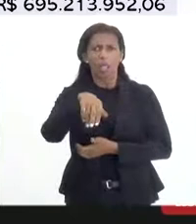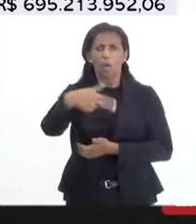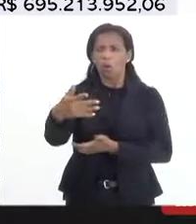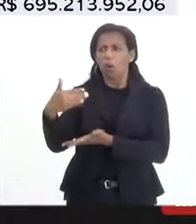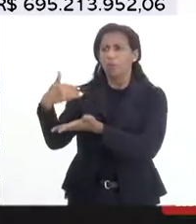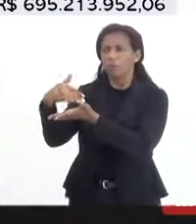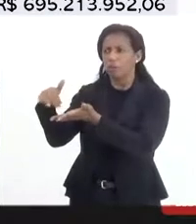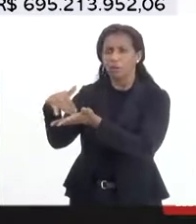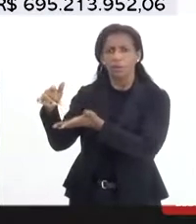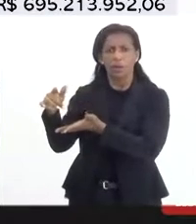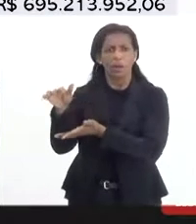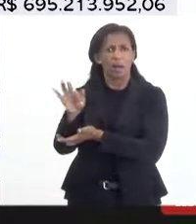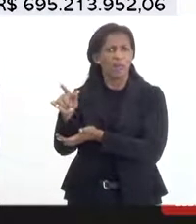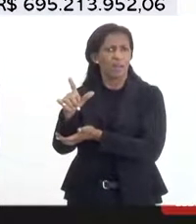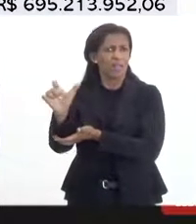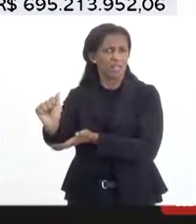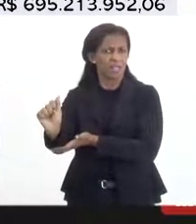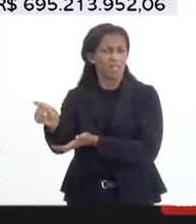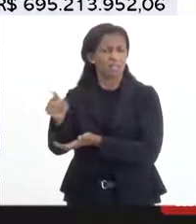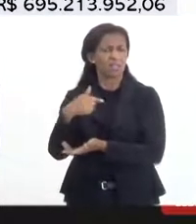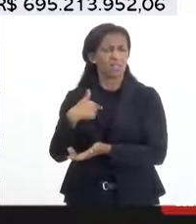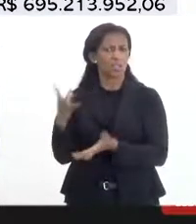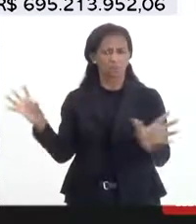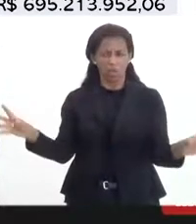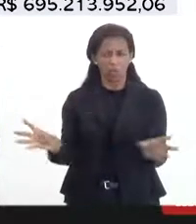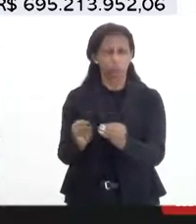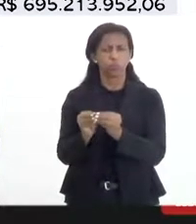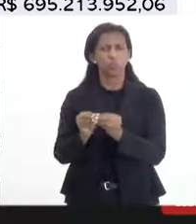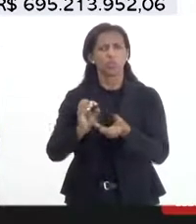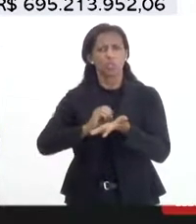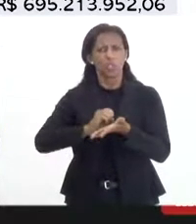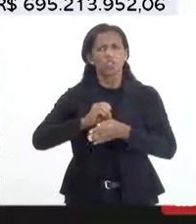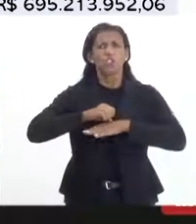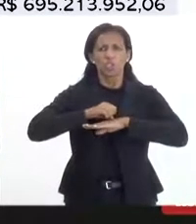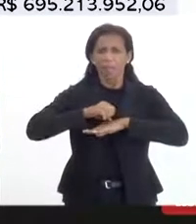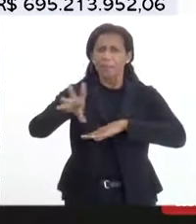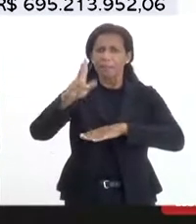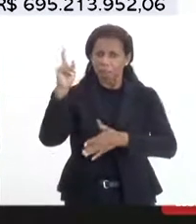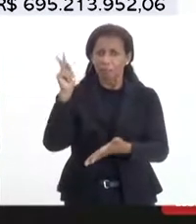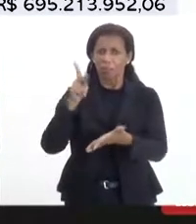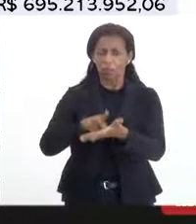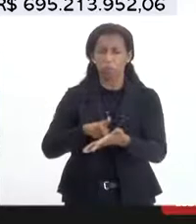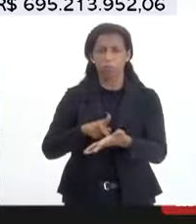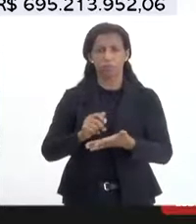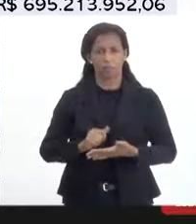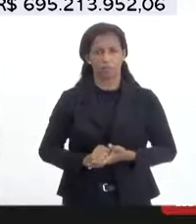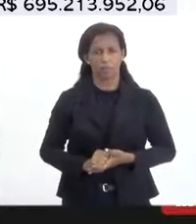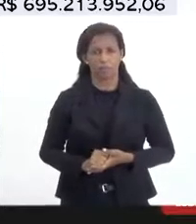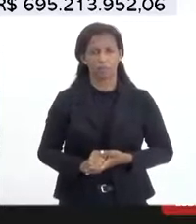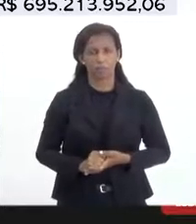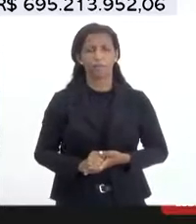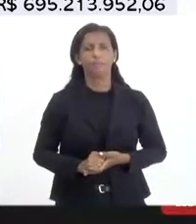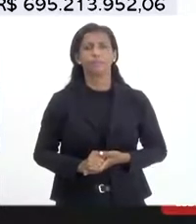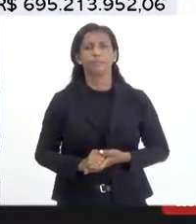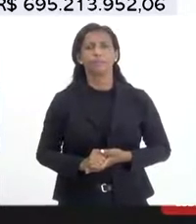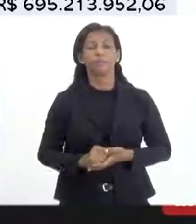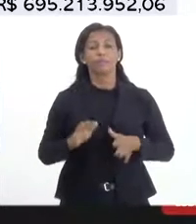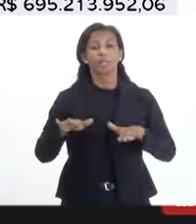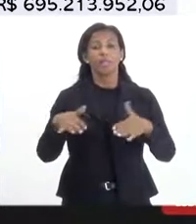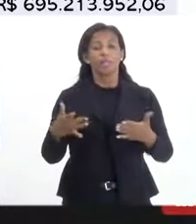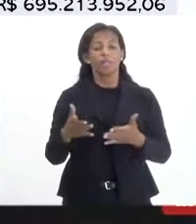levantei junto à LP e à Petrobras, juntei tudo e encaminhei os senhores. É fato concreto, não é notícia. Sim. Então,